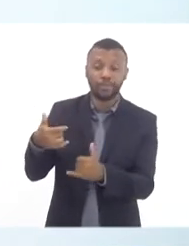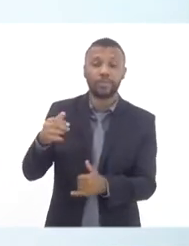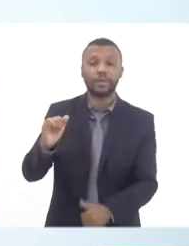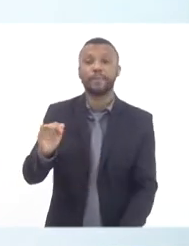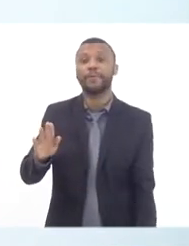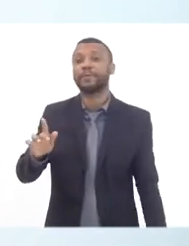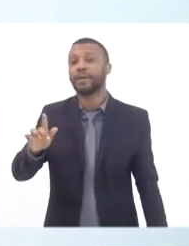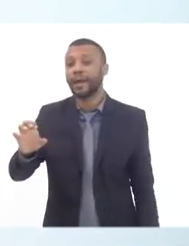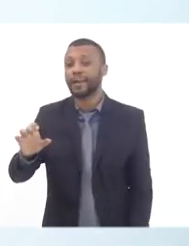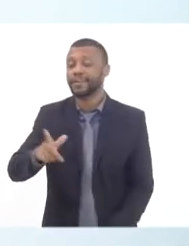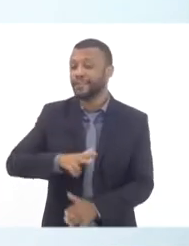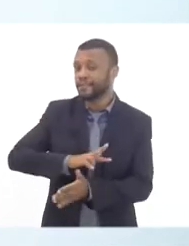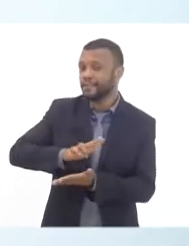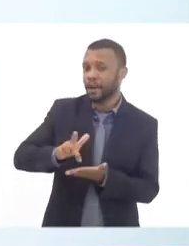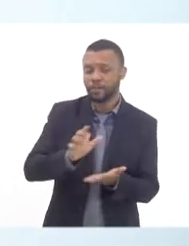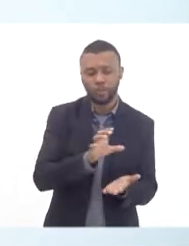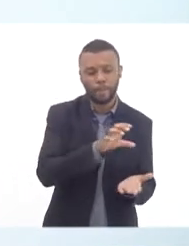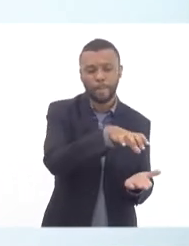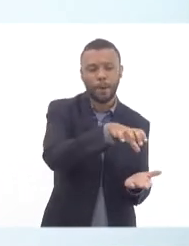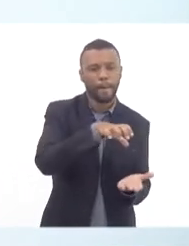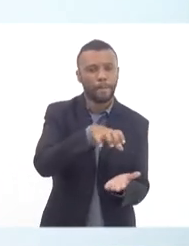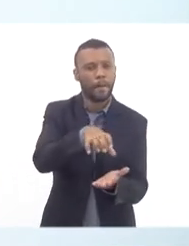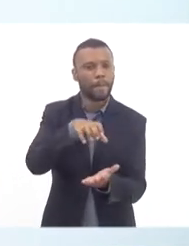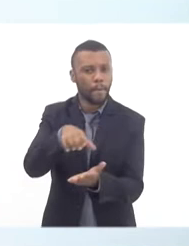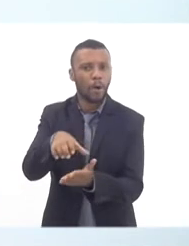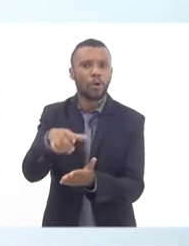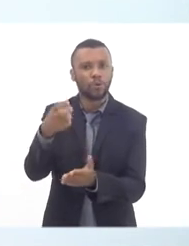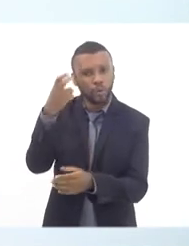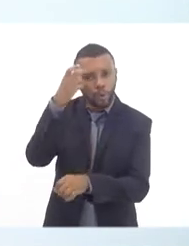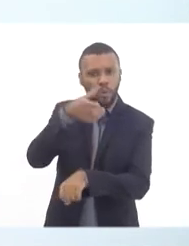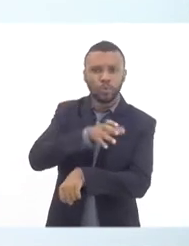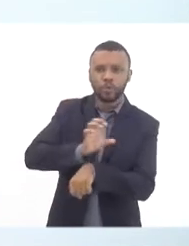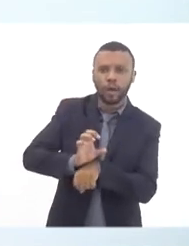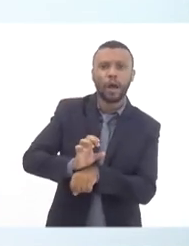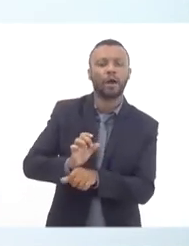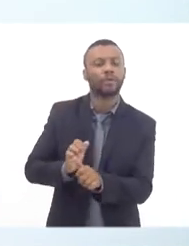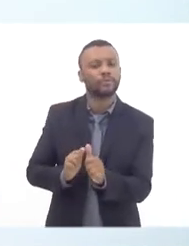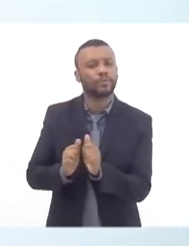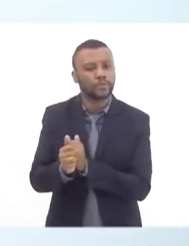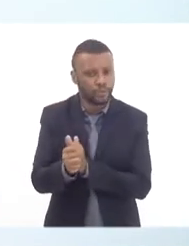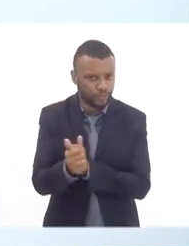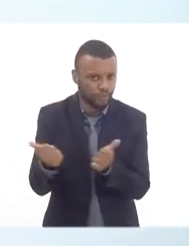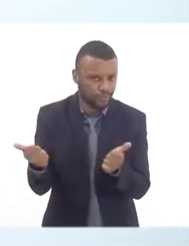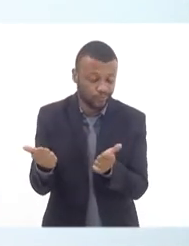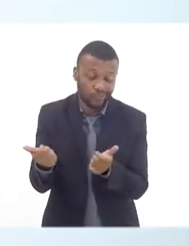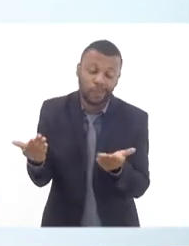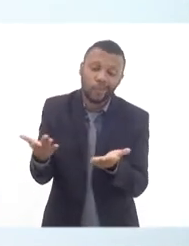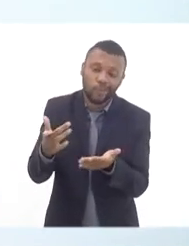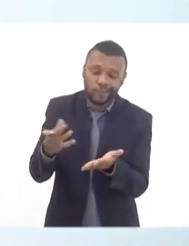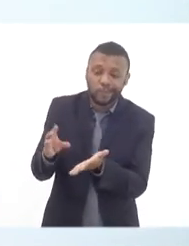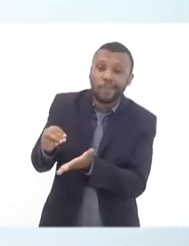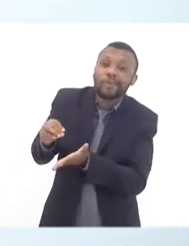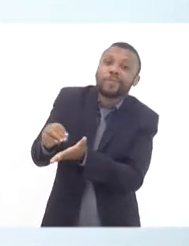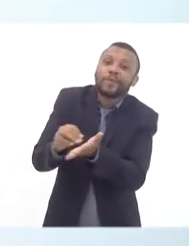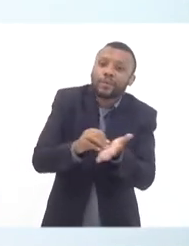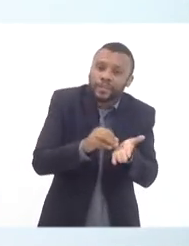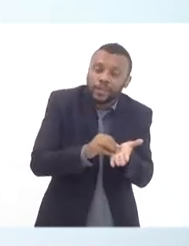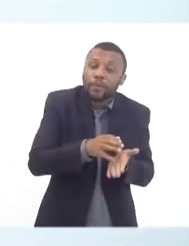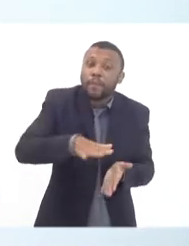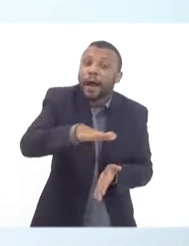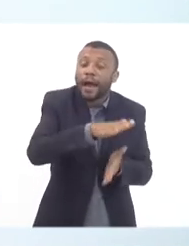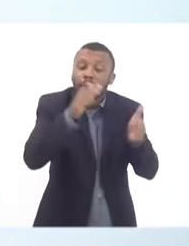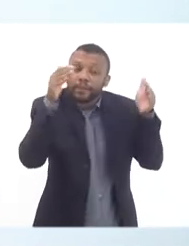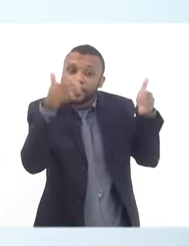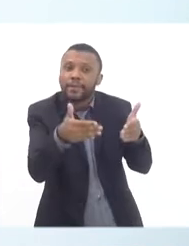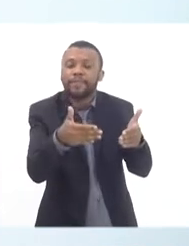equipamentos culturais e esportivos, numa sequência de ausência de atividades culturais e de lazer para a população. A promoção